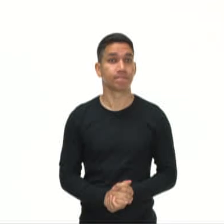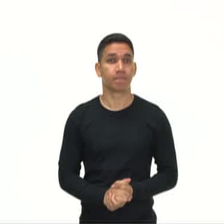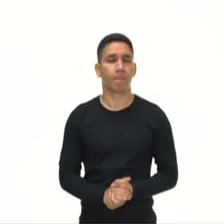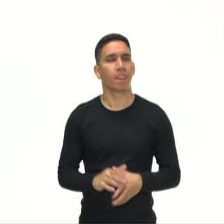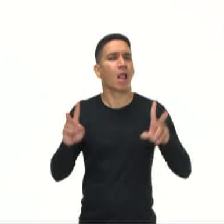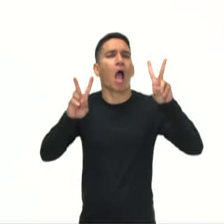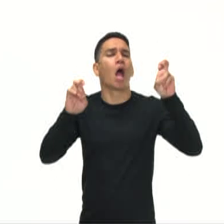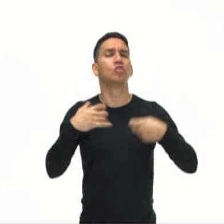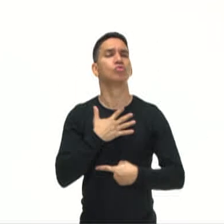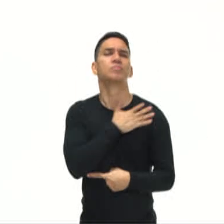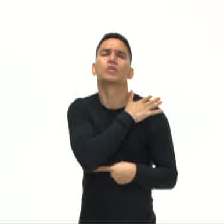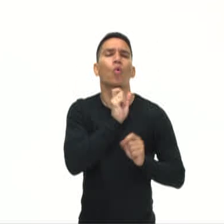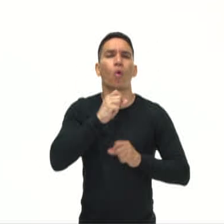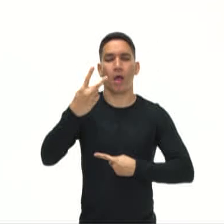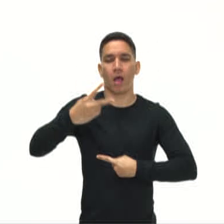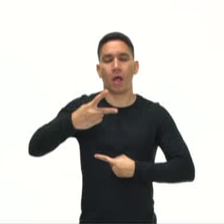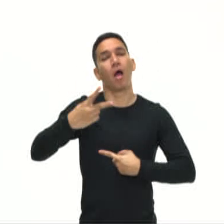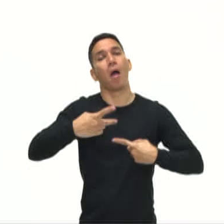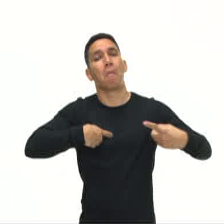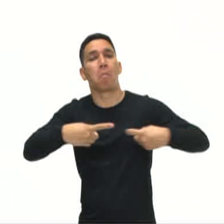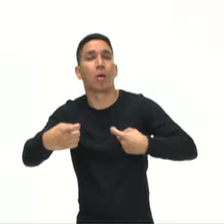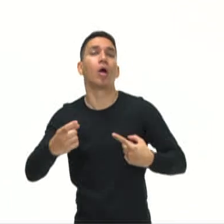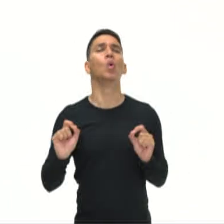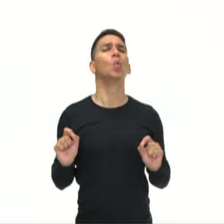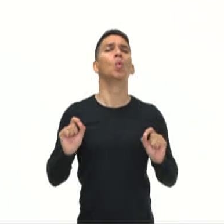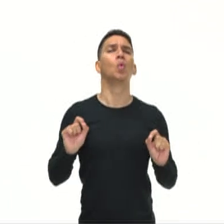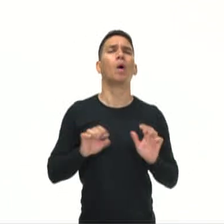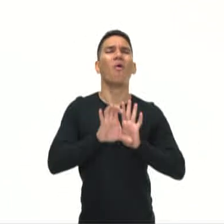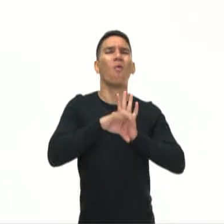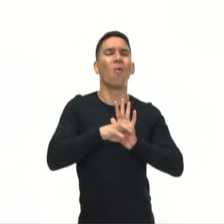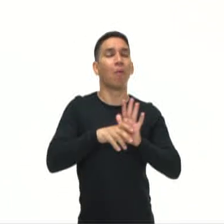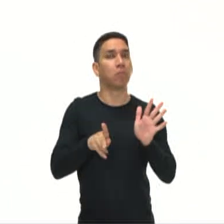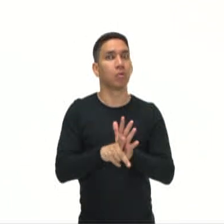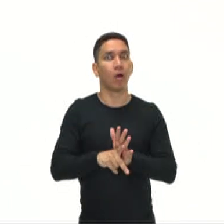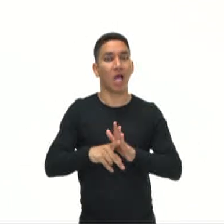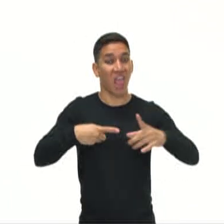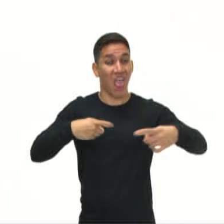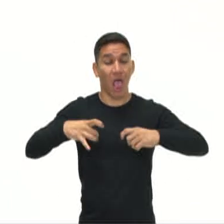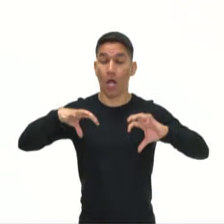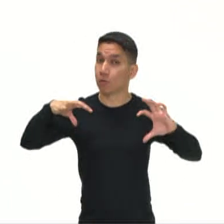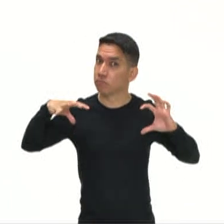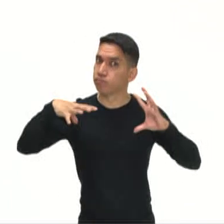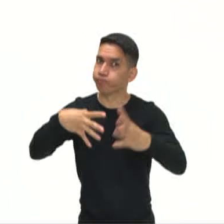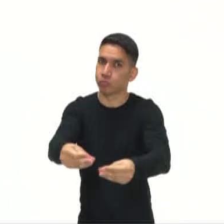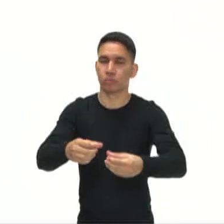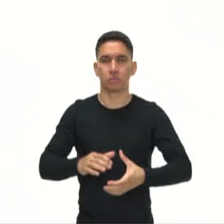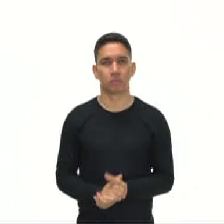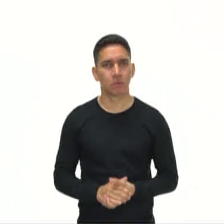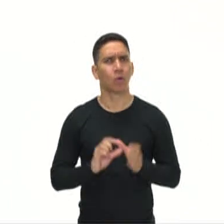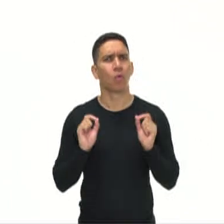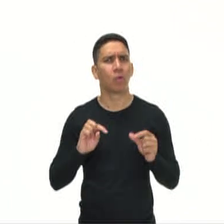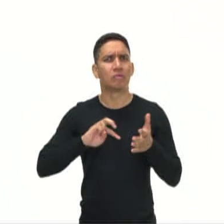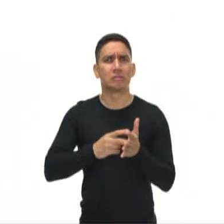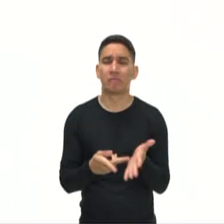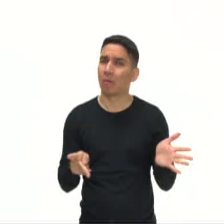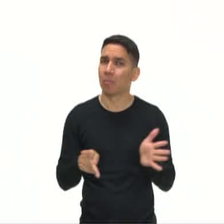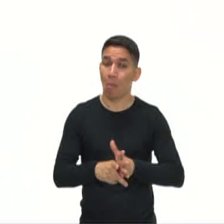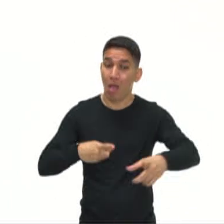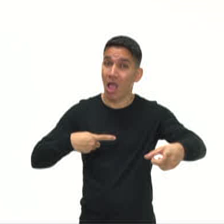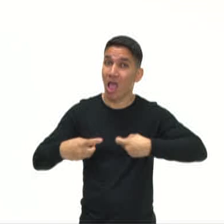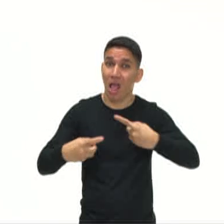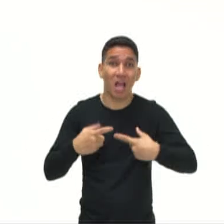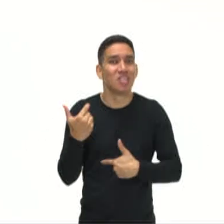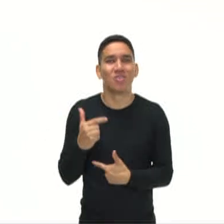termos militares, a Segunda Guerra Mundial entrou no conceito de guerra total. Isto é, uma guerra sem condição